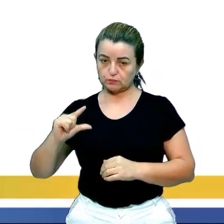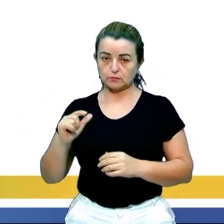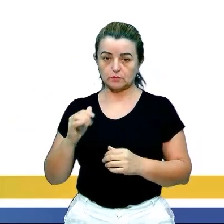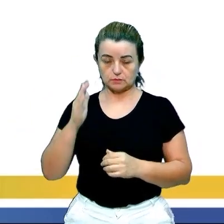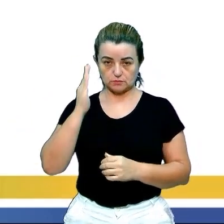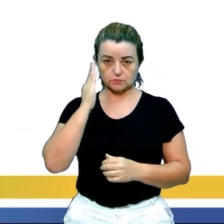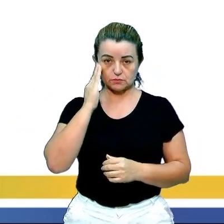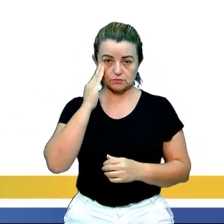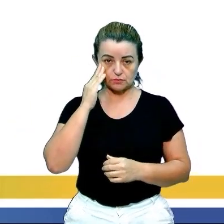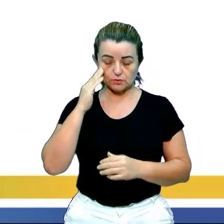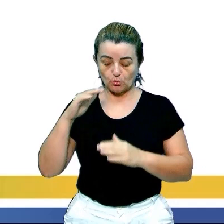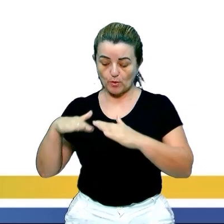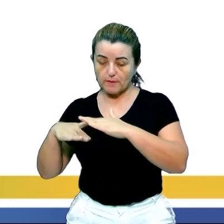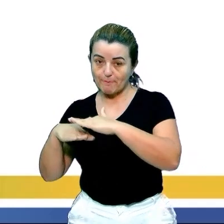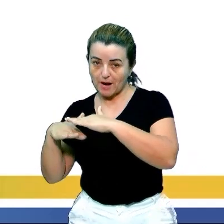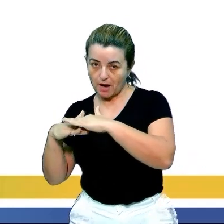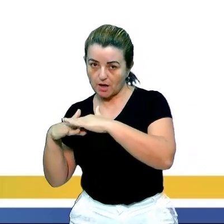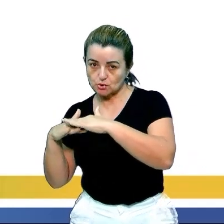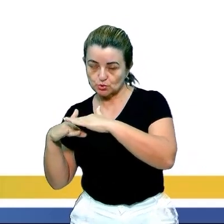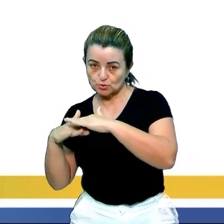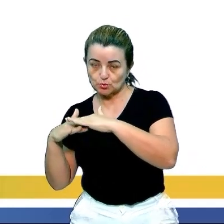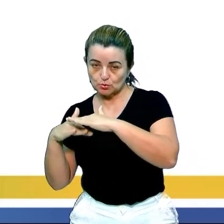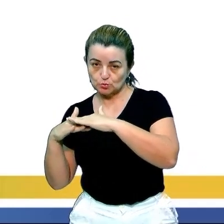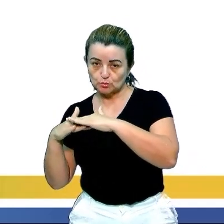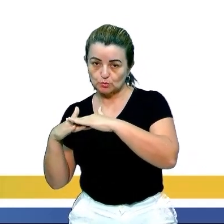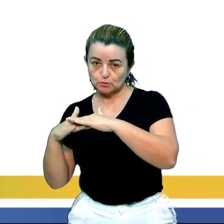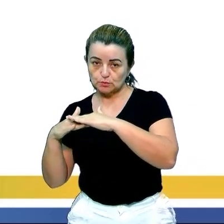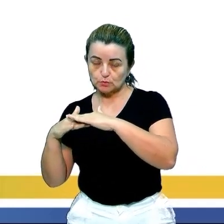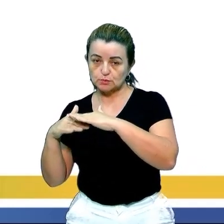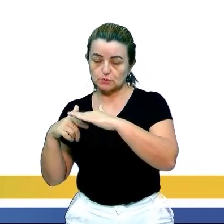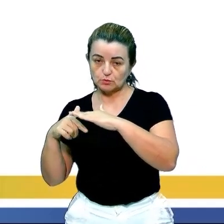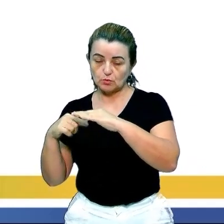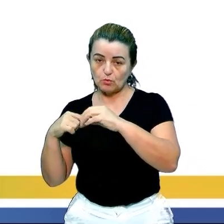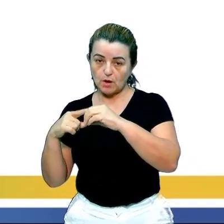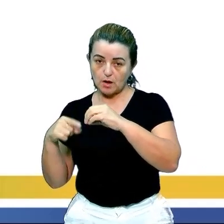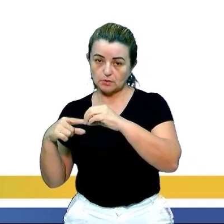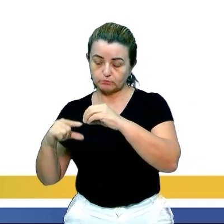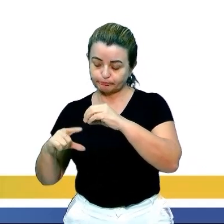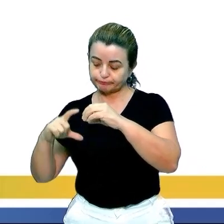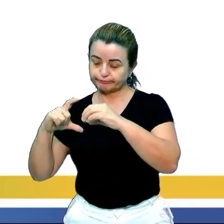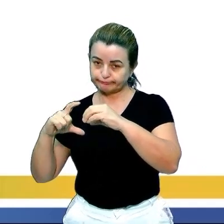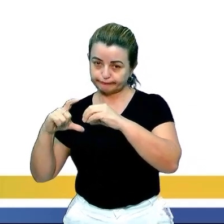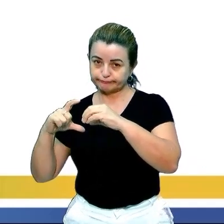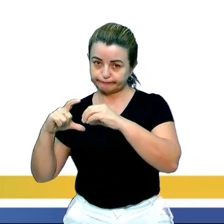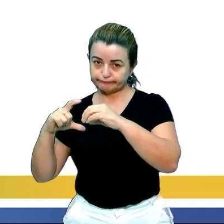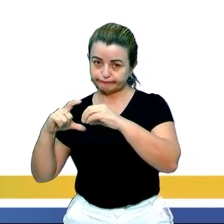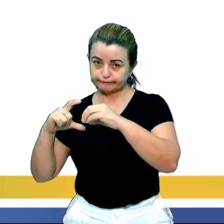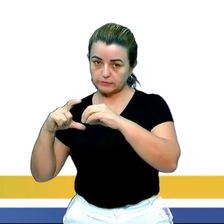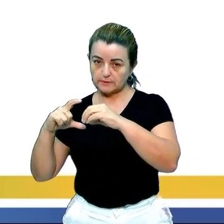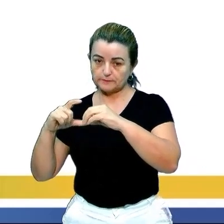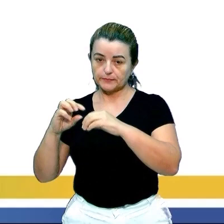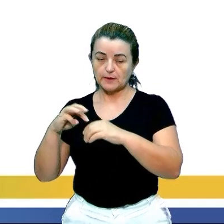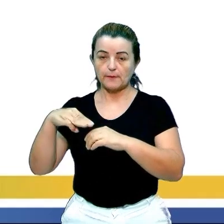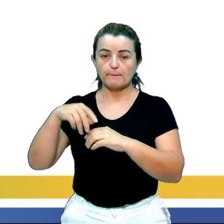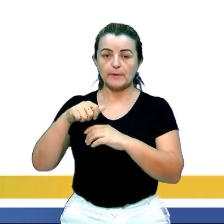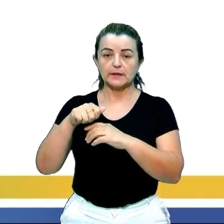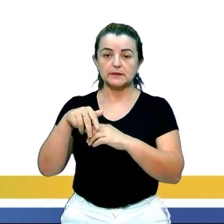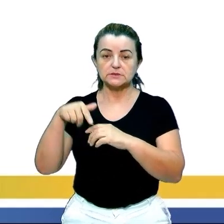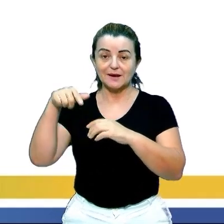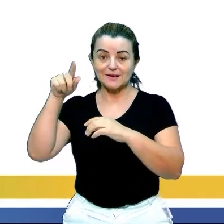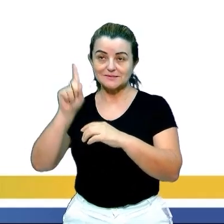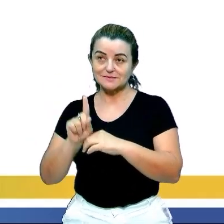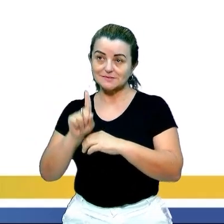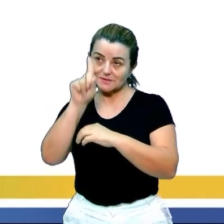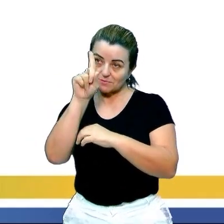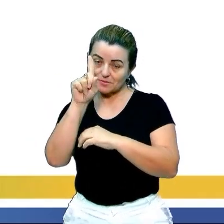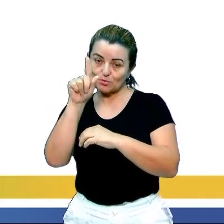os que estão embaixo, né, estão com raio atômico maior. O magnésio está lá em cima, ó. O bário está lá embaixo, então